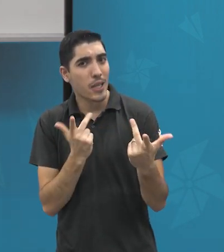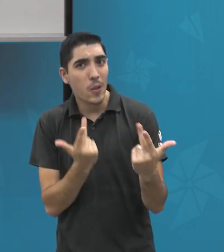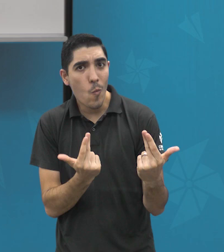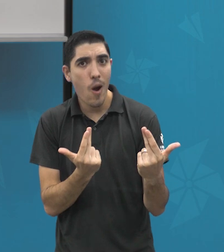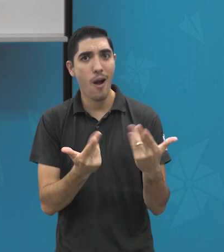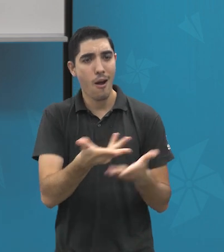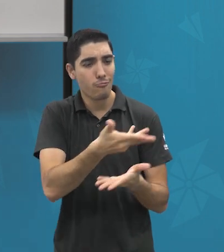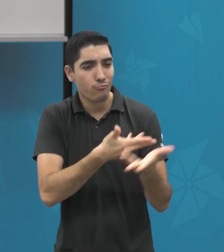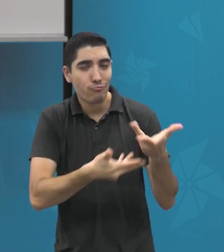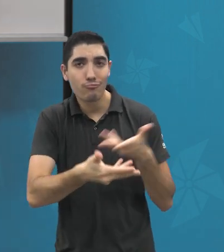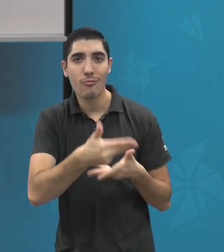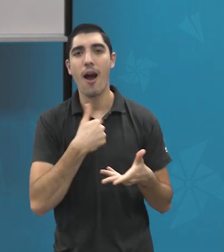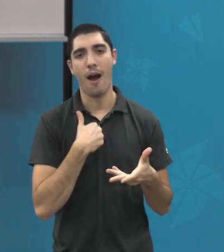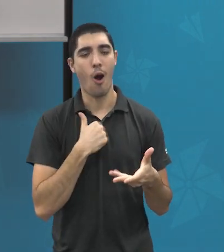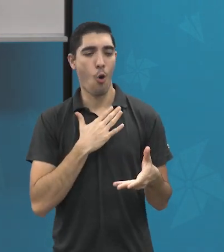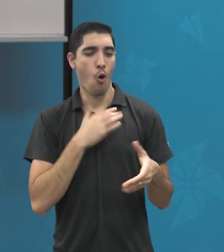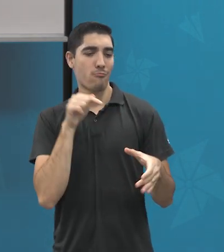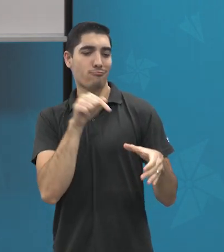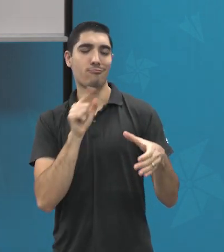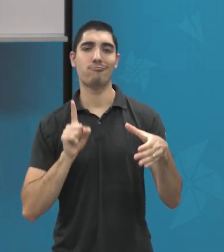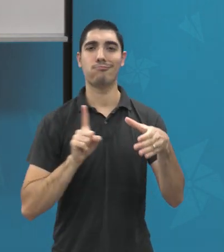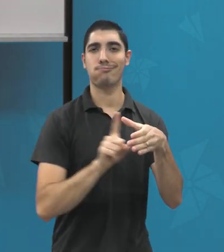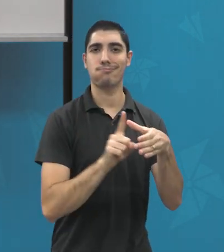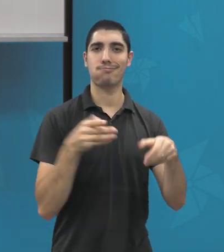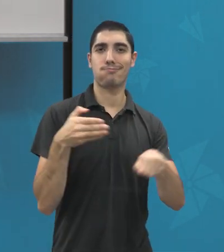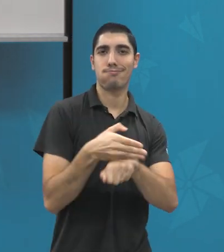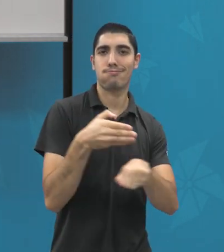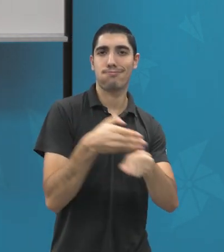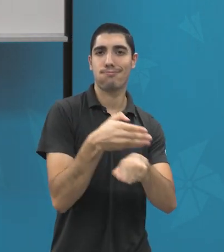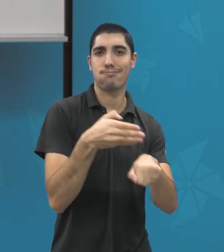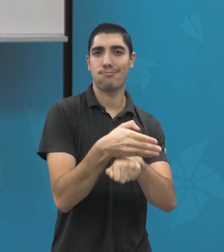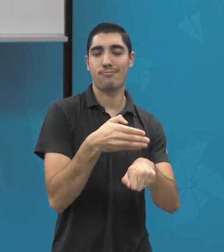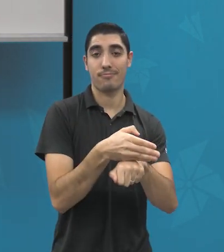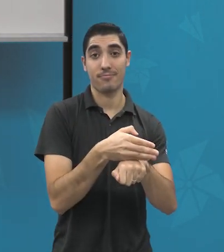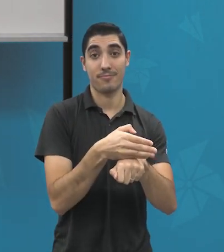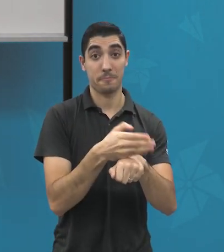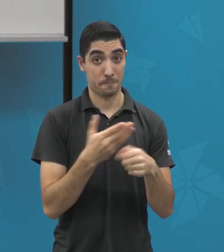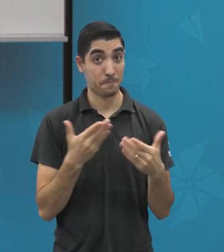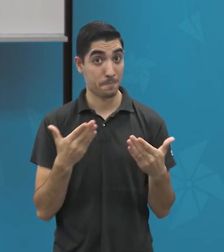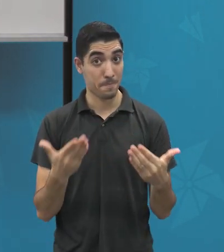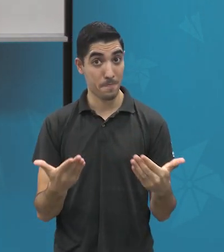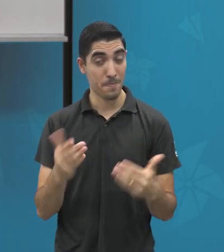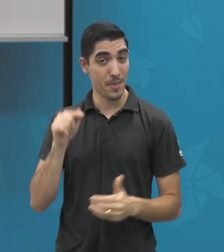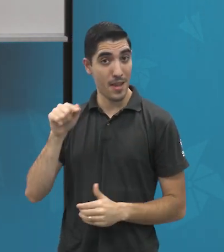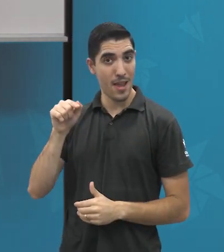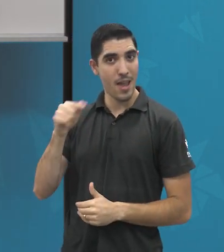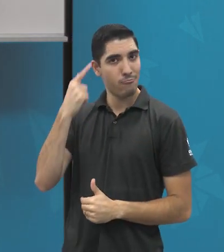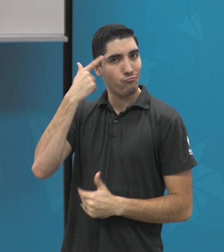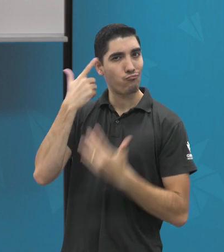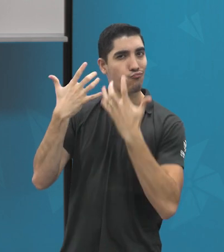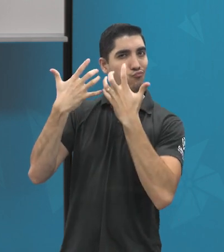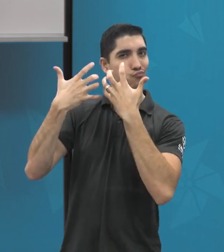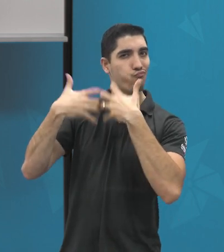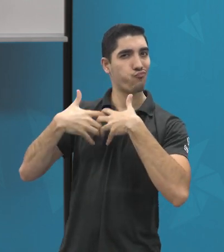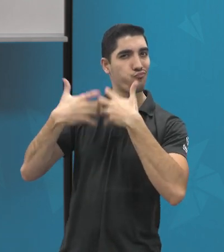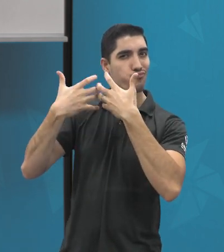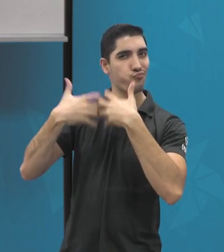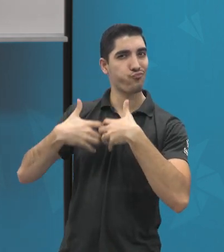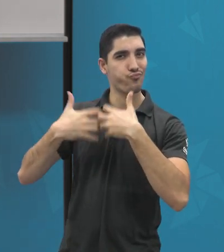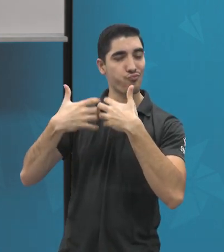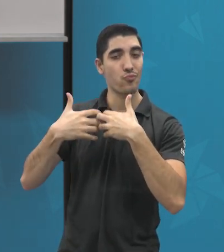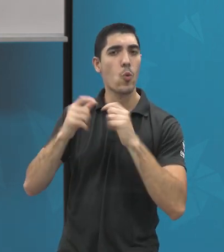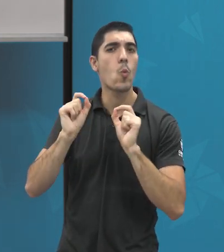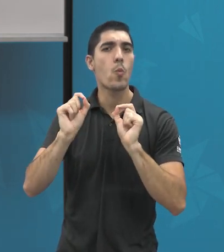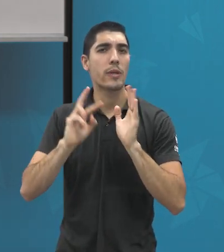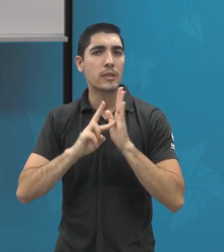na sociedade. Então esse é um primeiro ponto da gente pensar essa relação entre mundo e